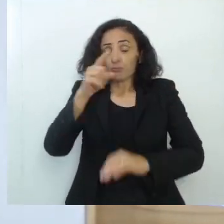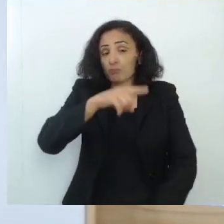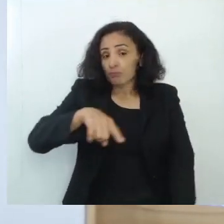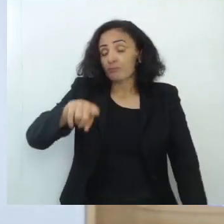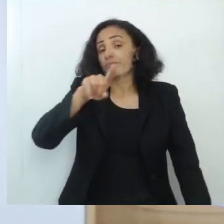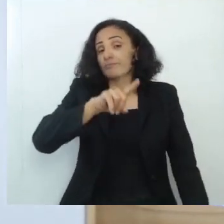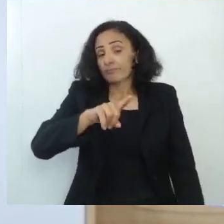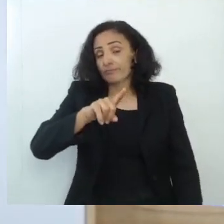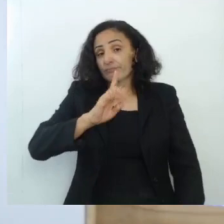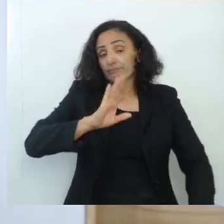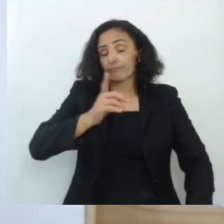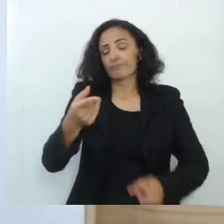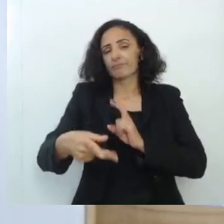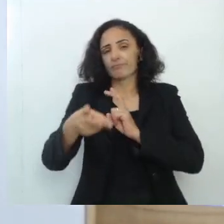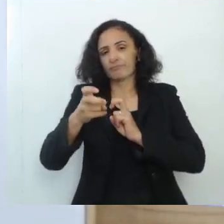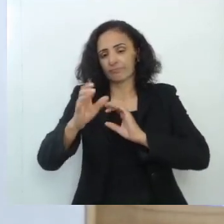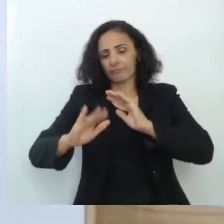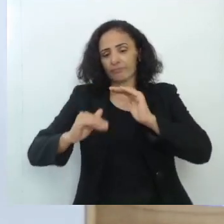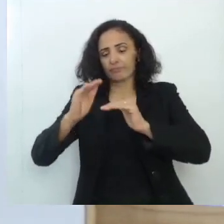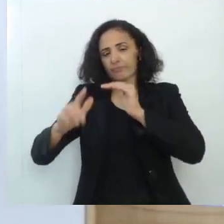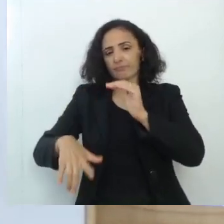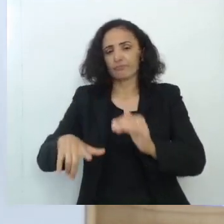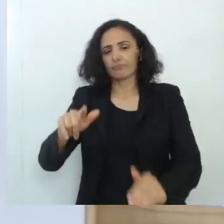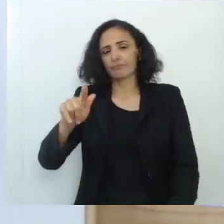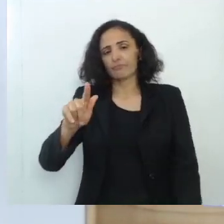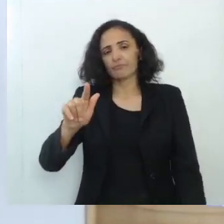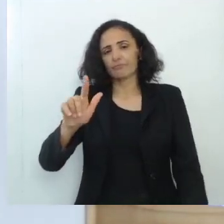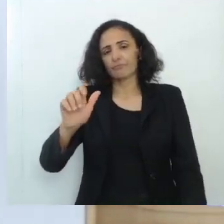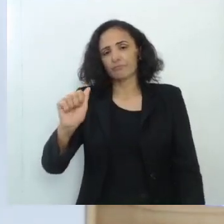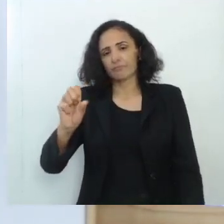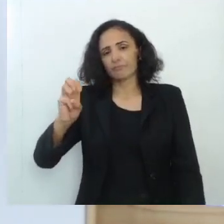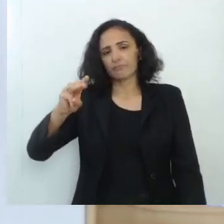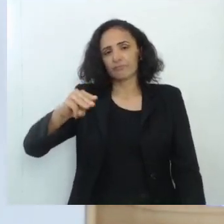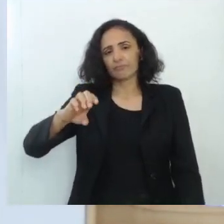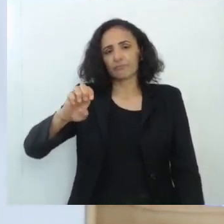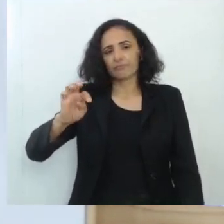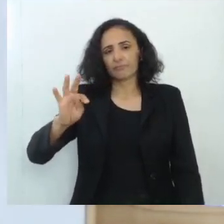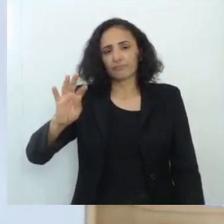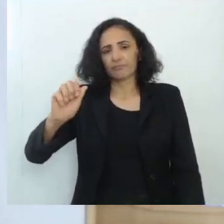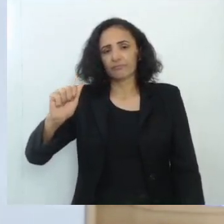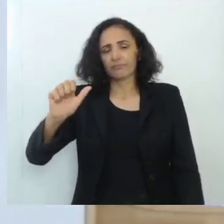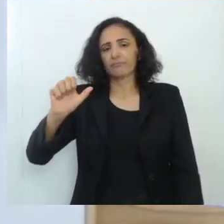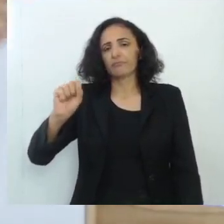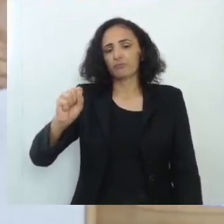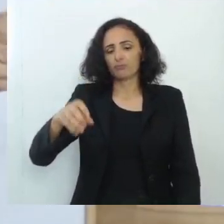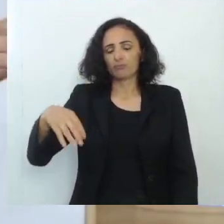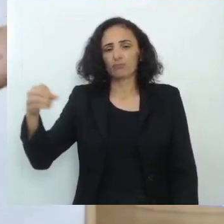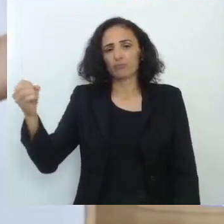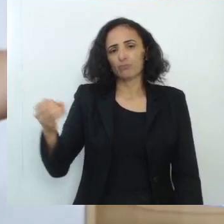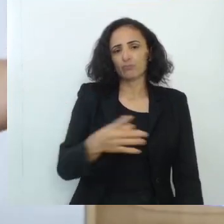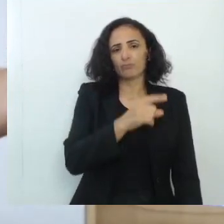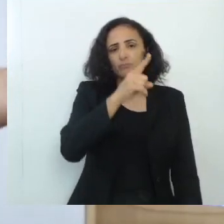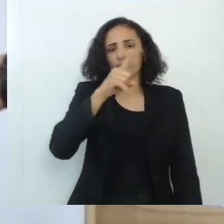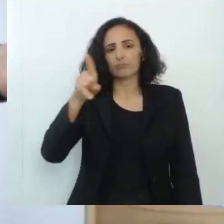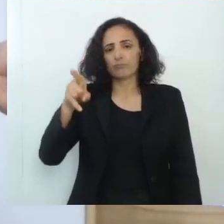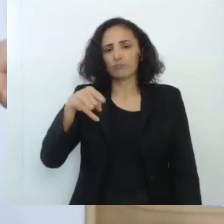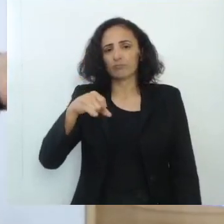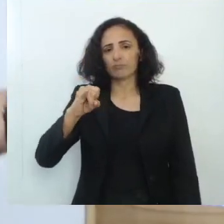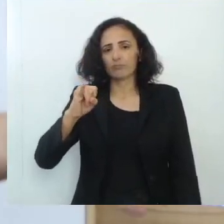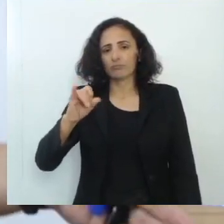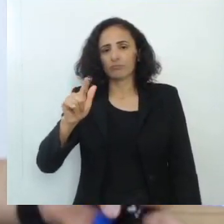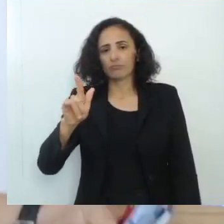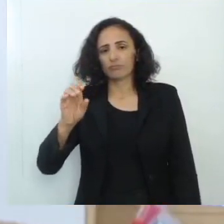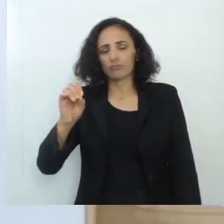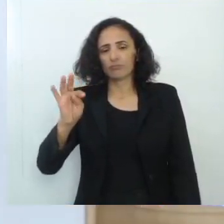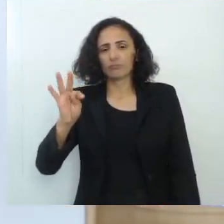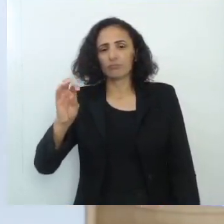ter a produção dos gametas e essa produção dos gametas vai formar um novo zigoto que vai formar uma nova planta. Porque assim,